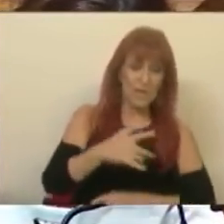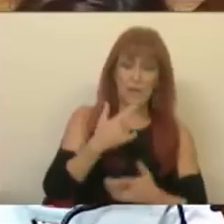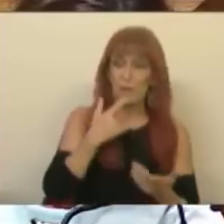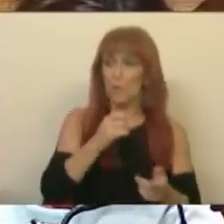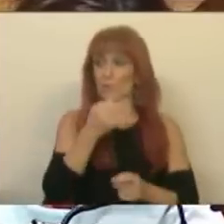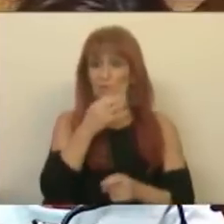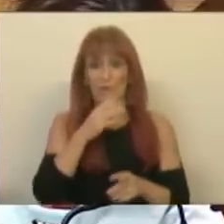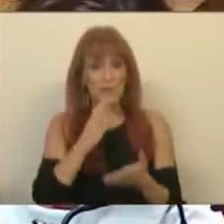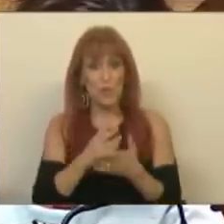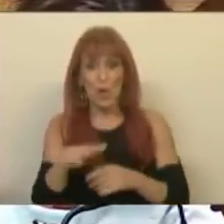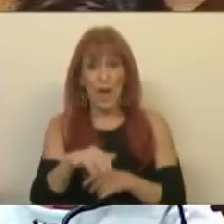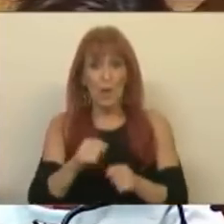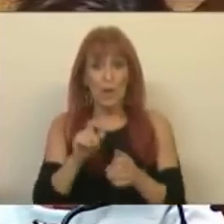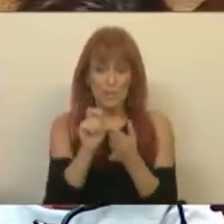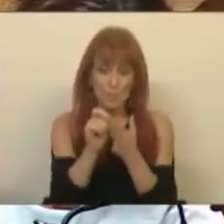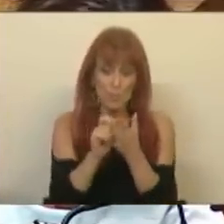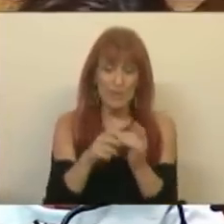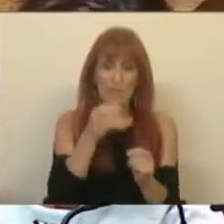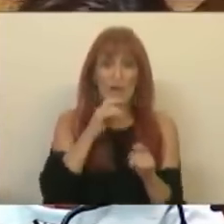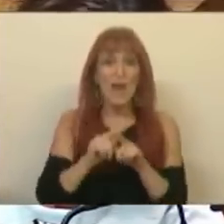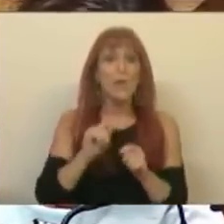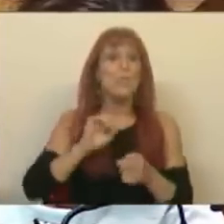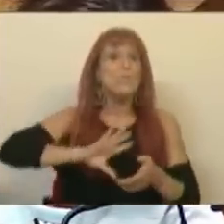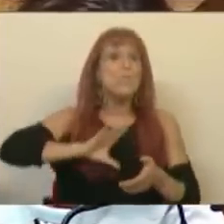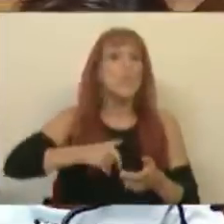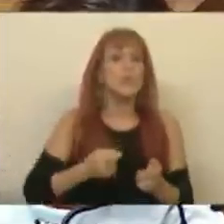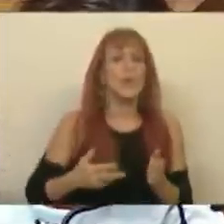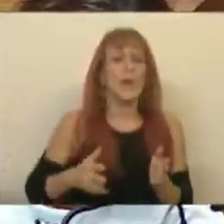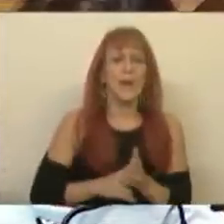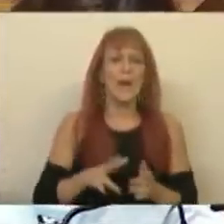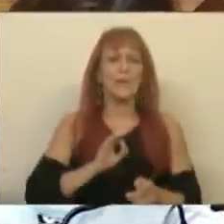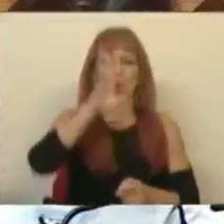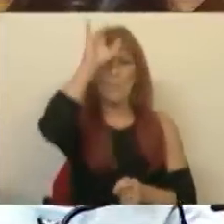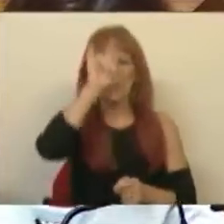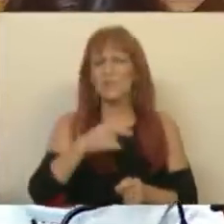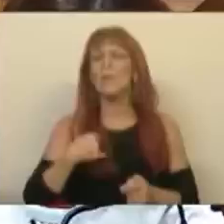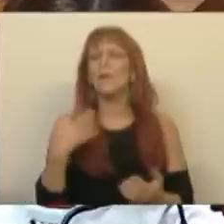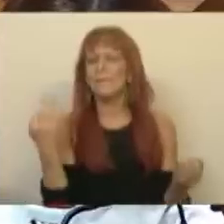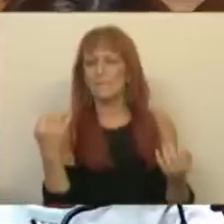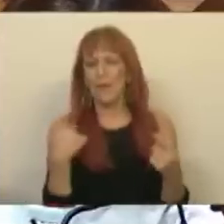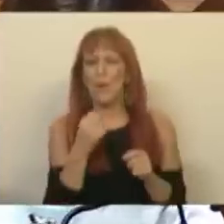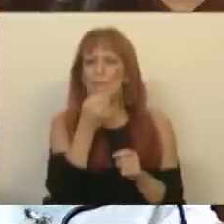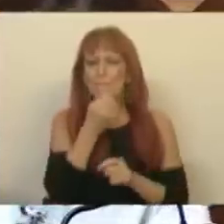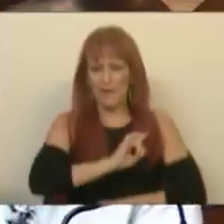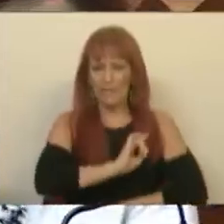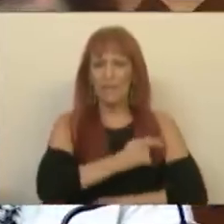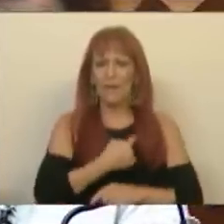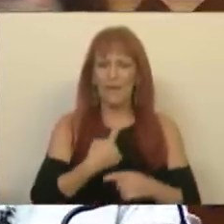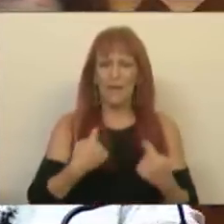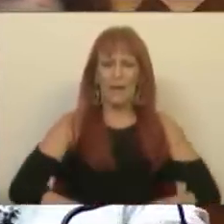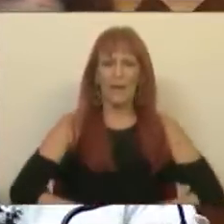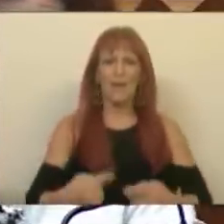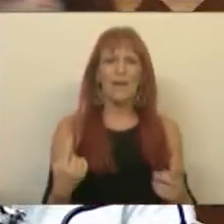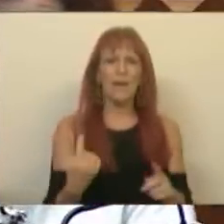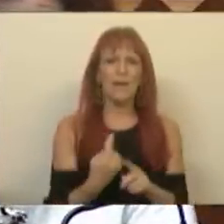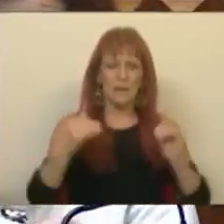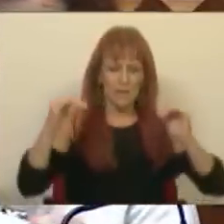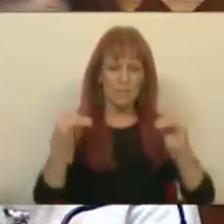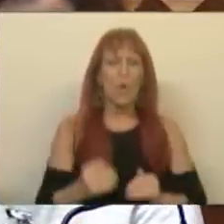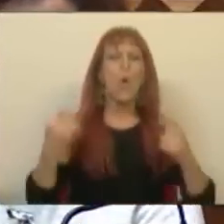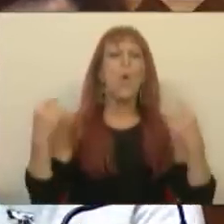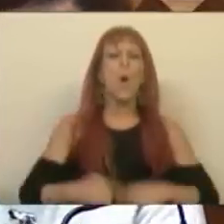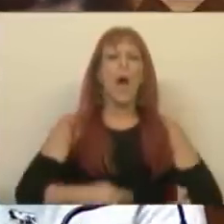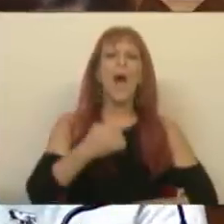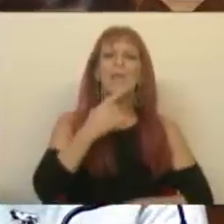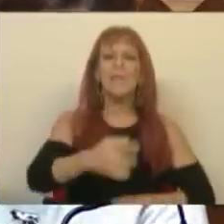apenas o ponto de vista nominal é preciso falar do mundo real mas o seu primeiro Insta acaba por conhecer que há uma perda real do Poder do poder de